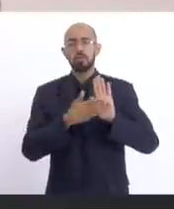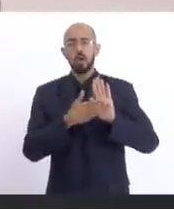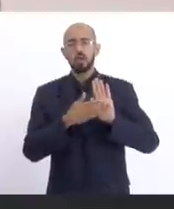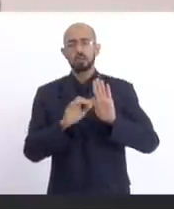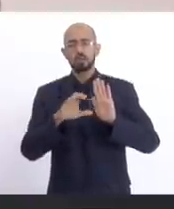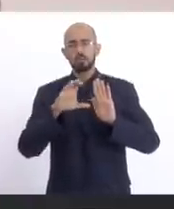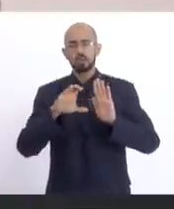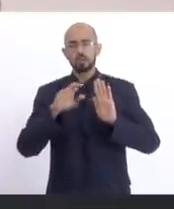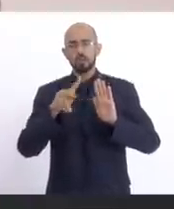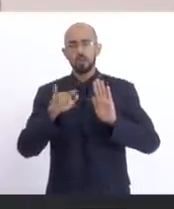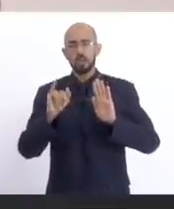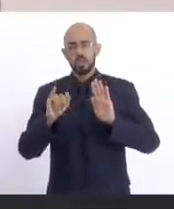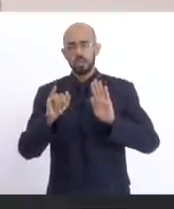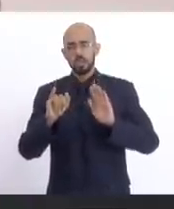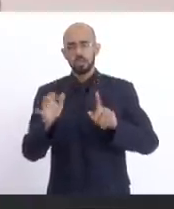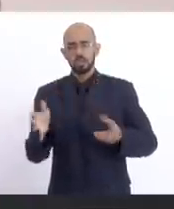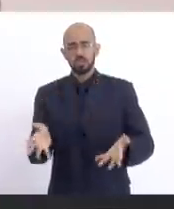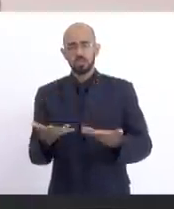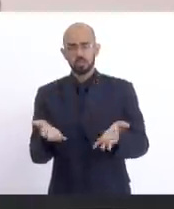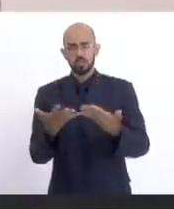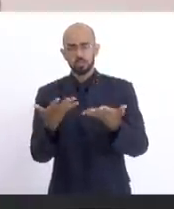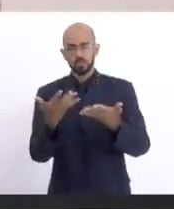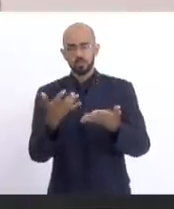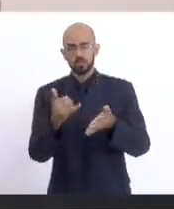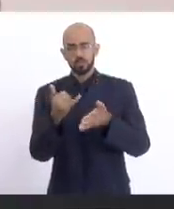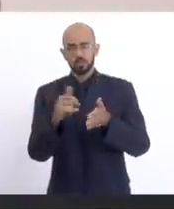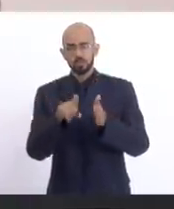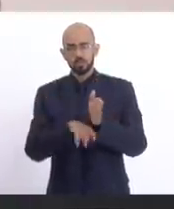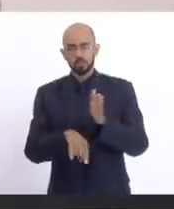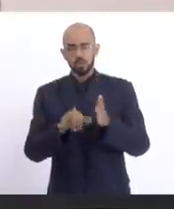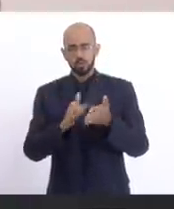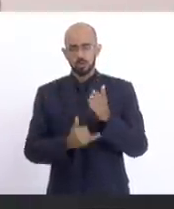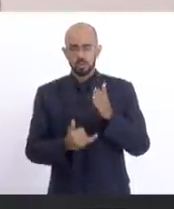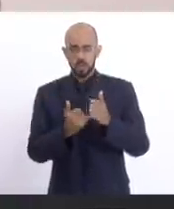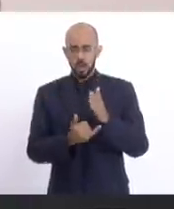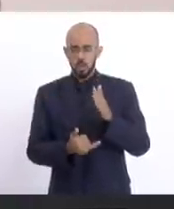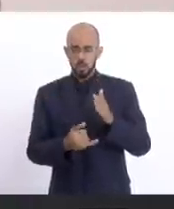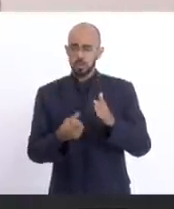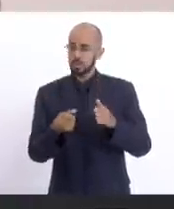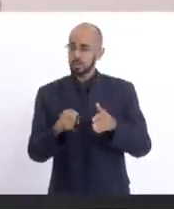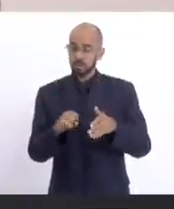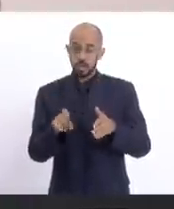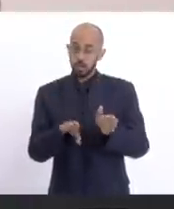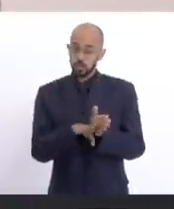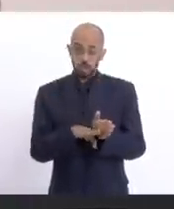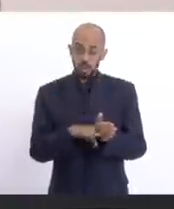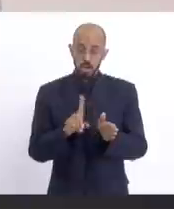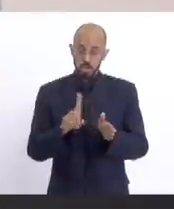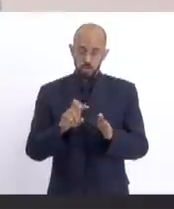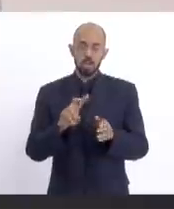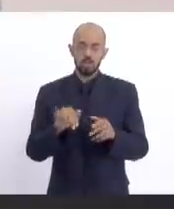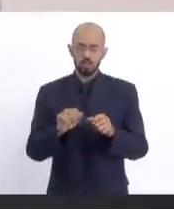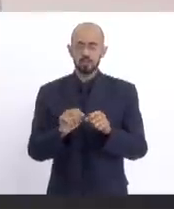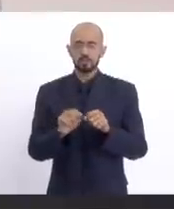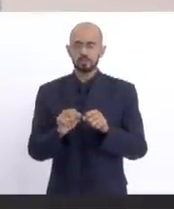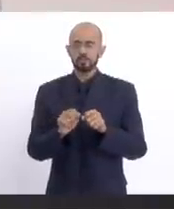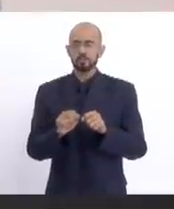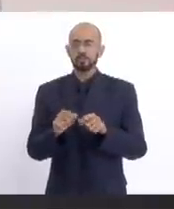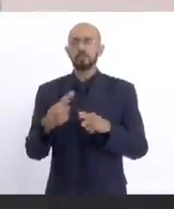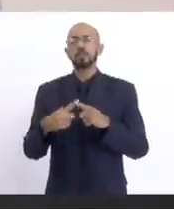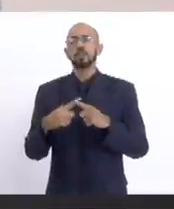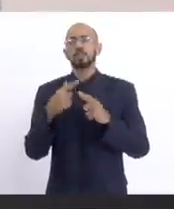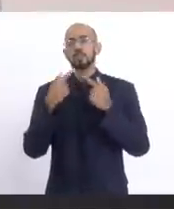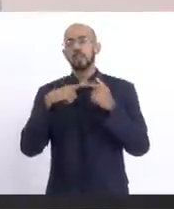com o senhor. A gente dá uma data... Que o bom pagador não pode ser penalizado. E se não chegar, nós vamos fazer. Porque, inclusive, tem